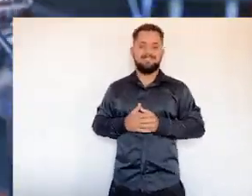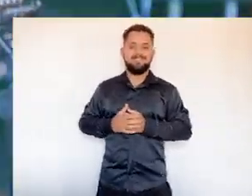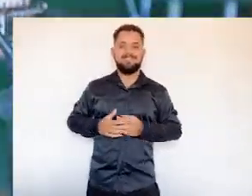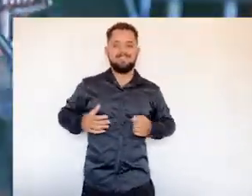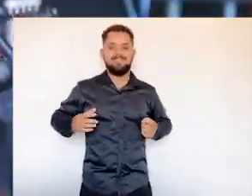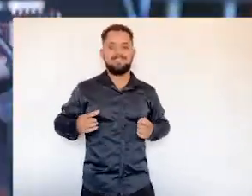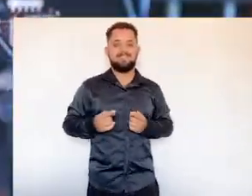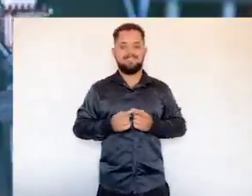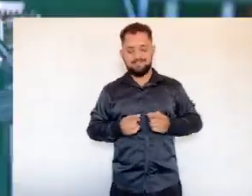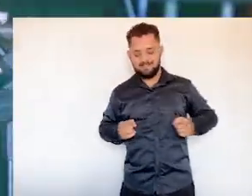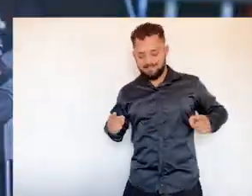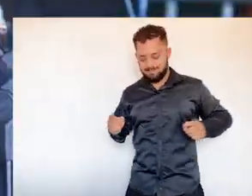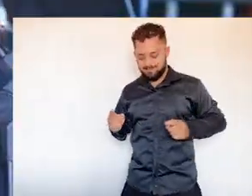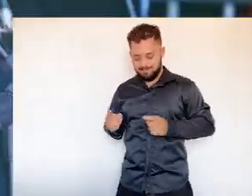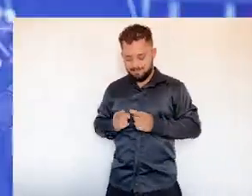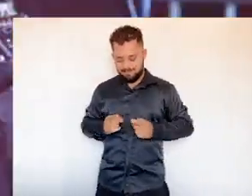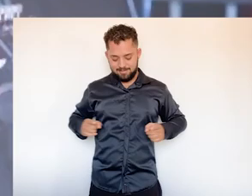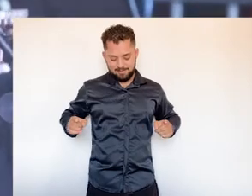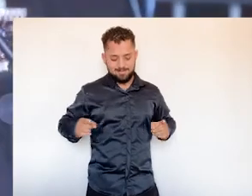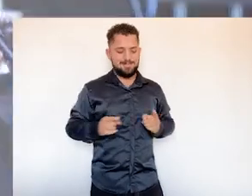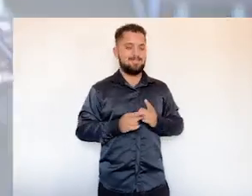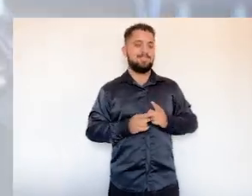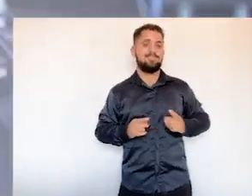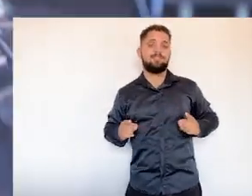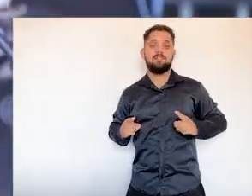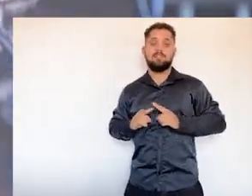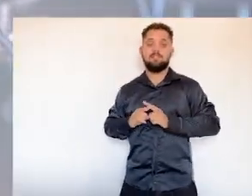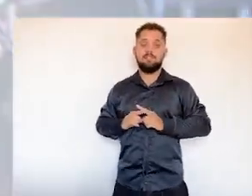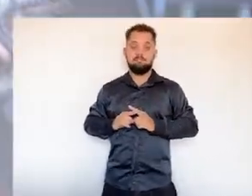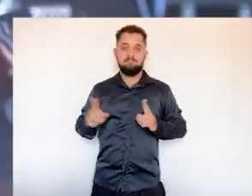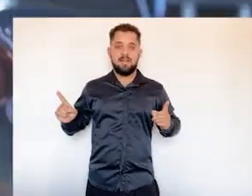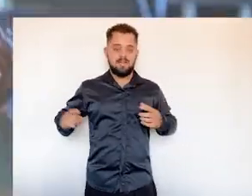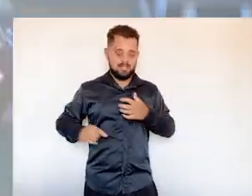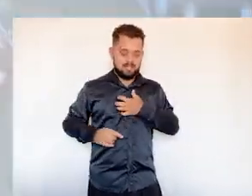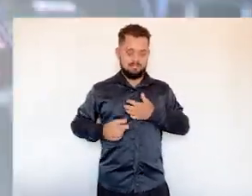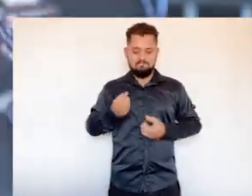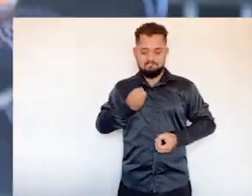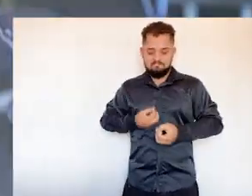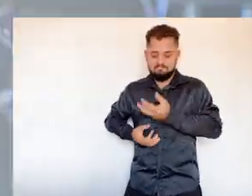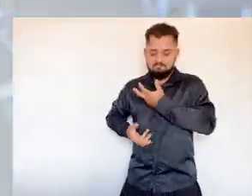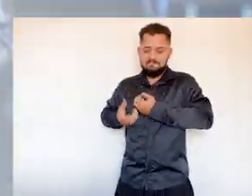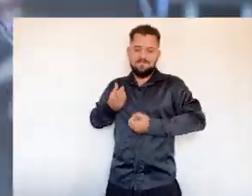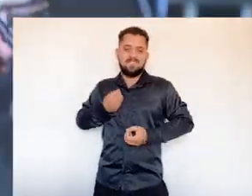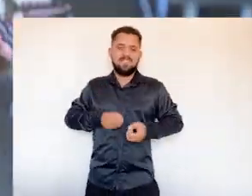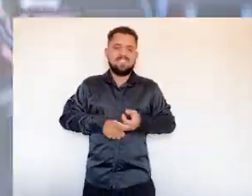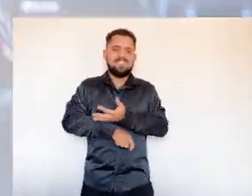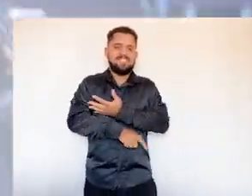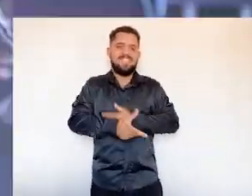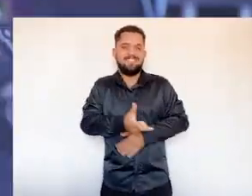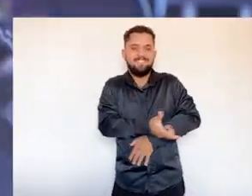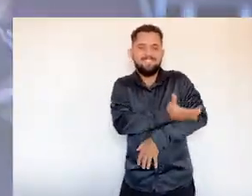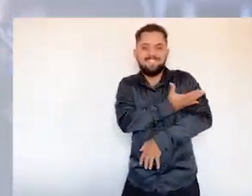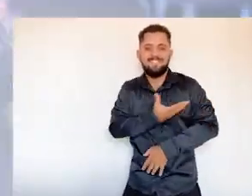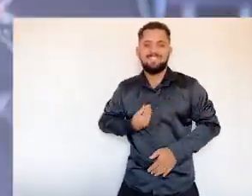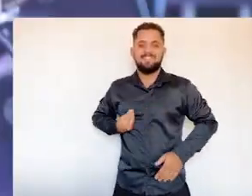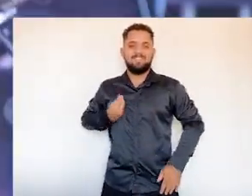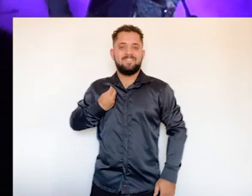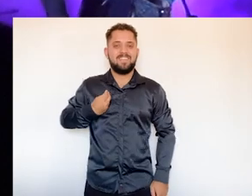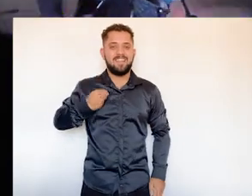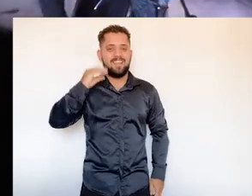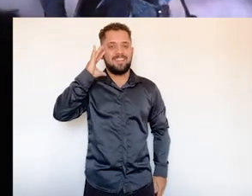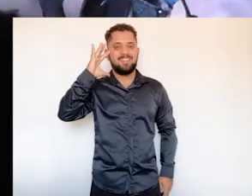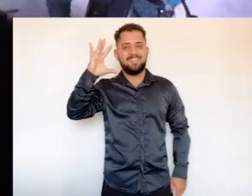Na explosão do sentimento, eu quero viver, formando um universo pra gente viver. Do escuro